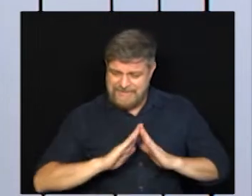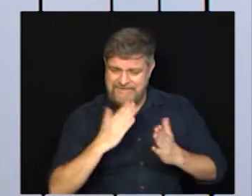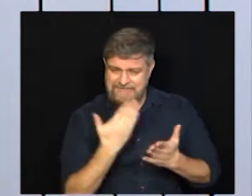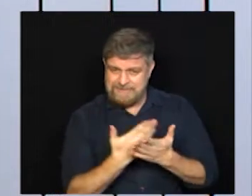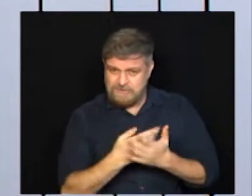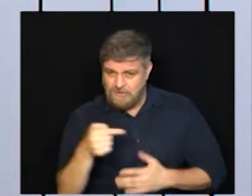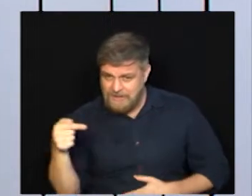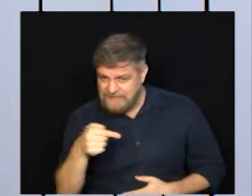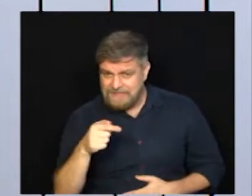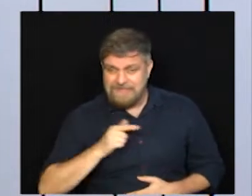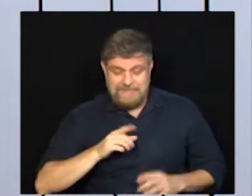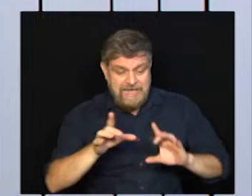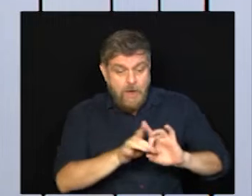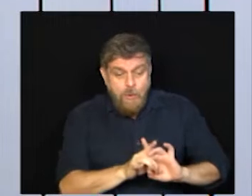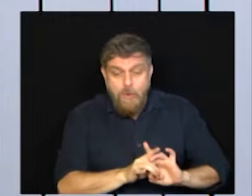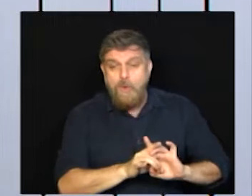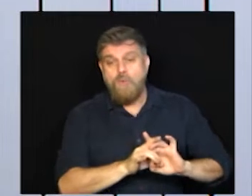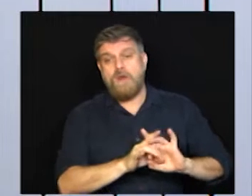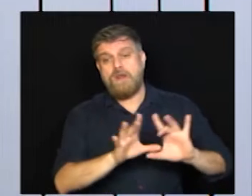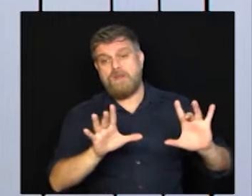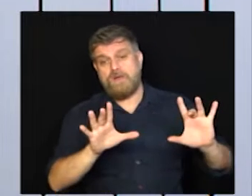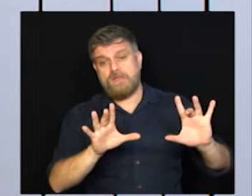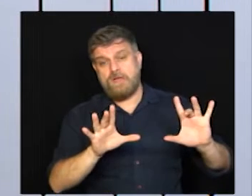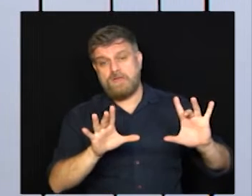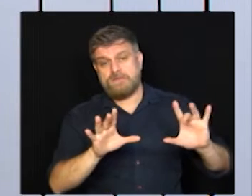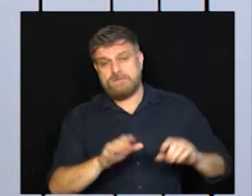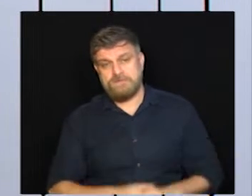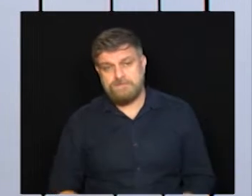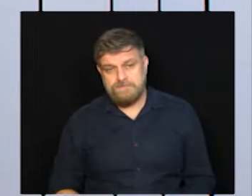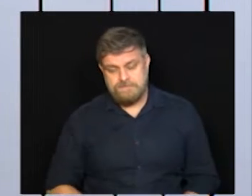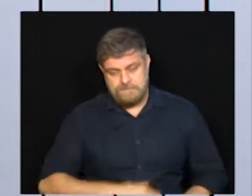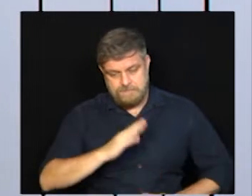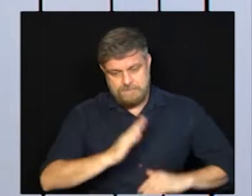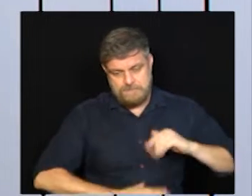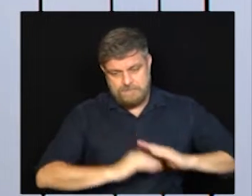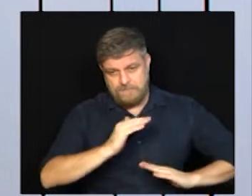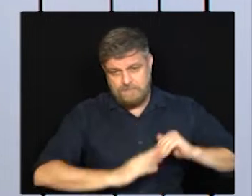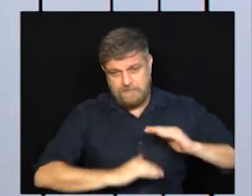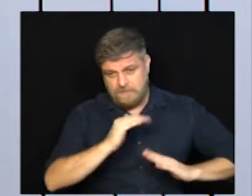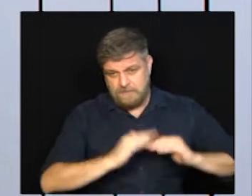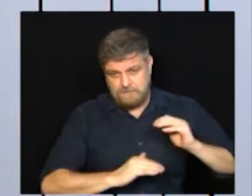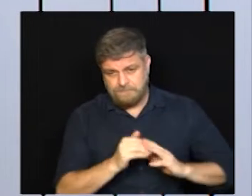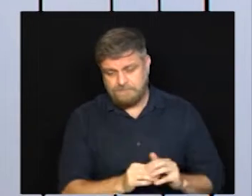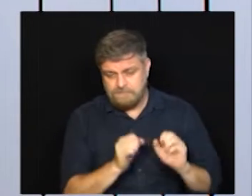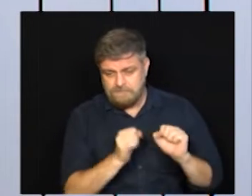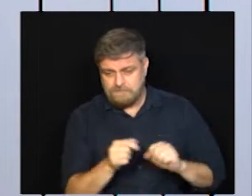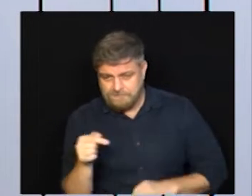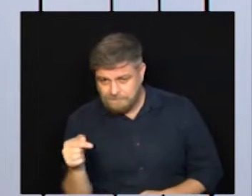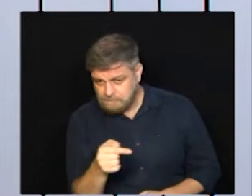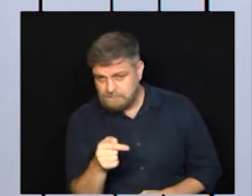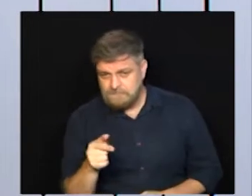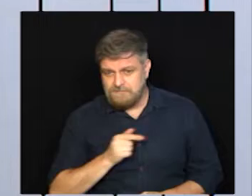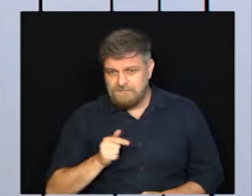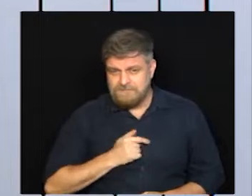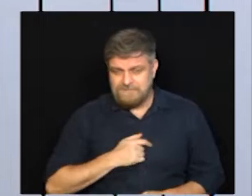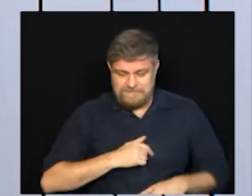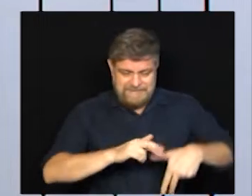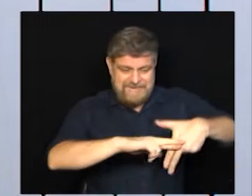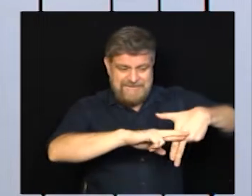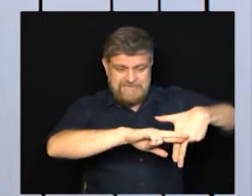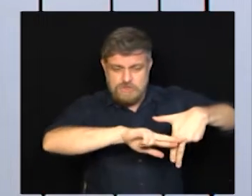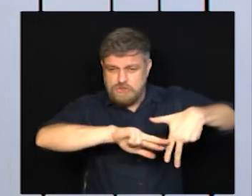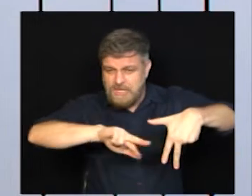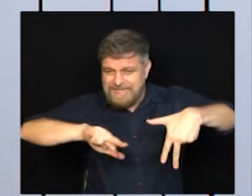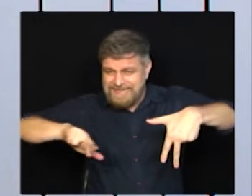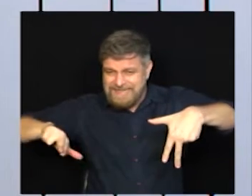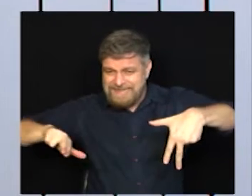tenham liberdade de atuação e que possa lidar com a diversidade, eu acho